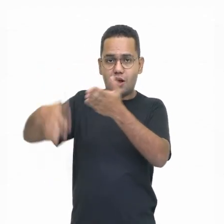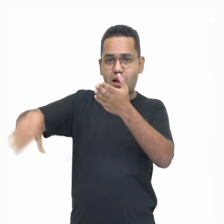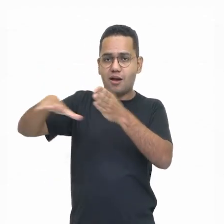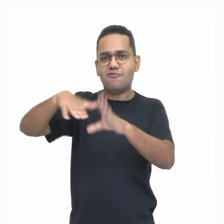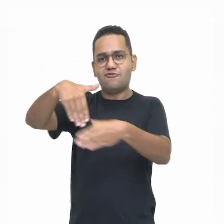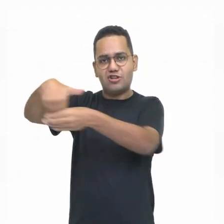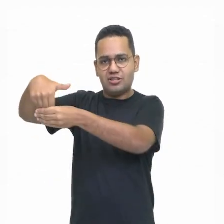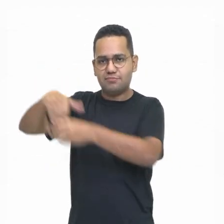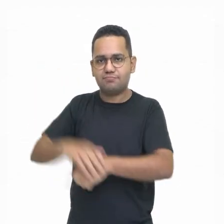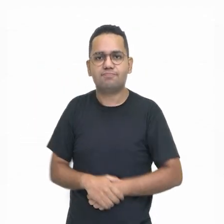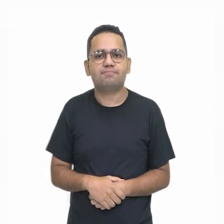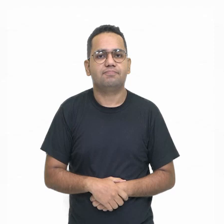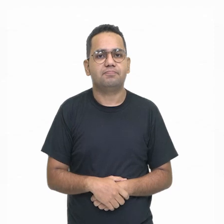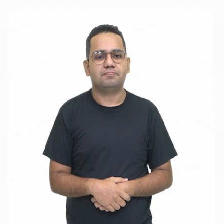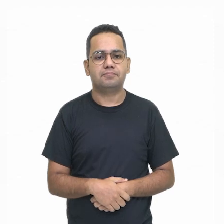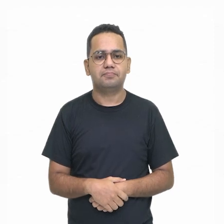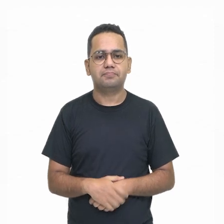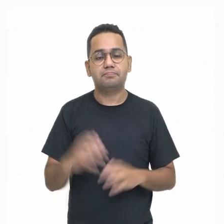ok? Continuando.